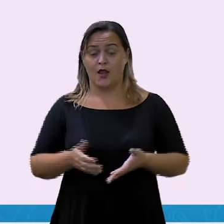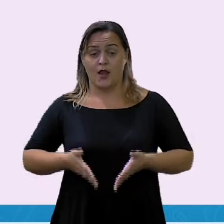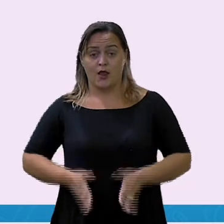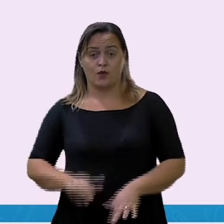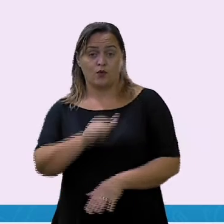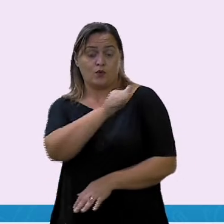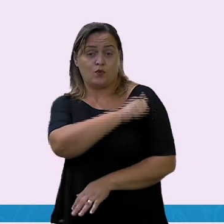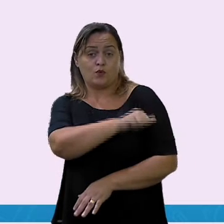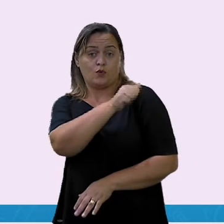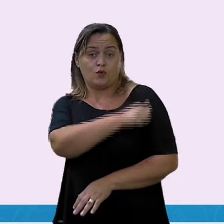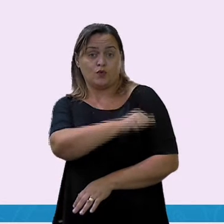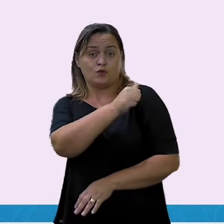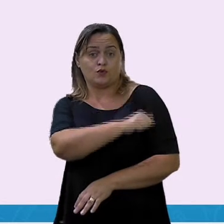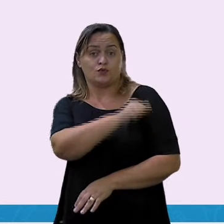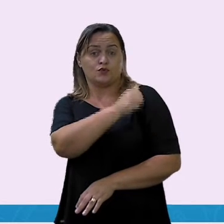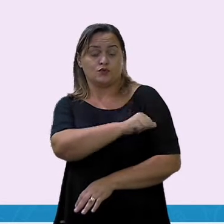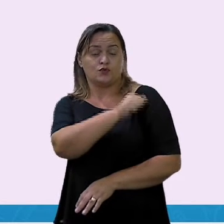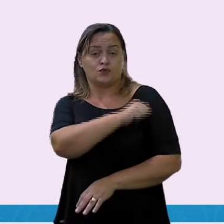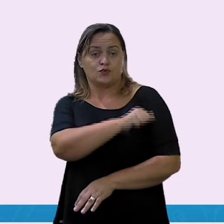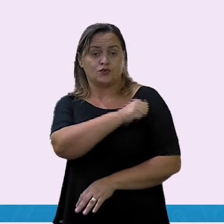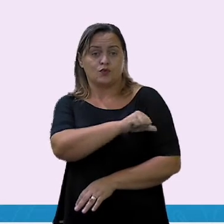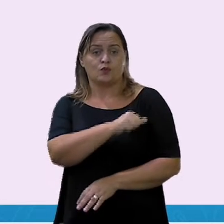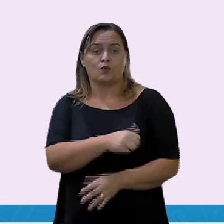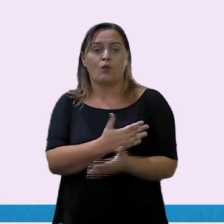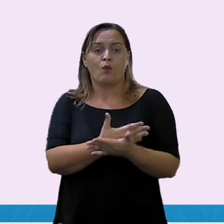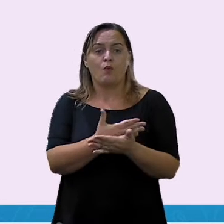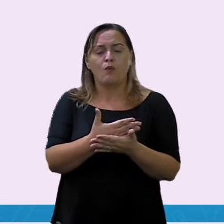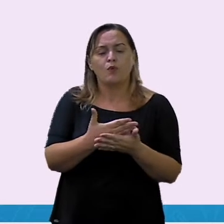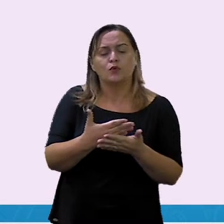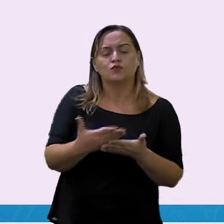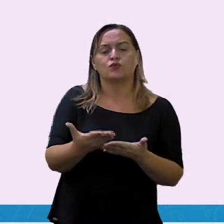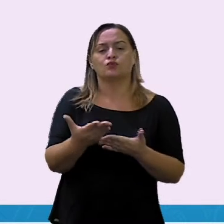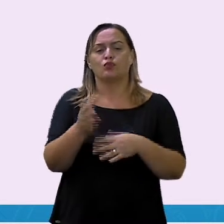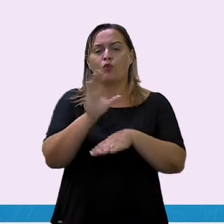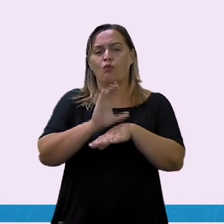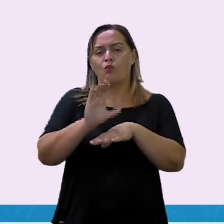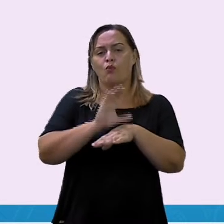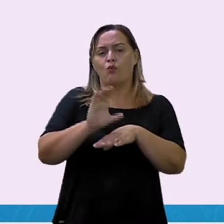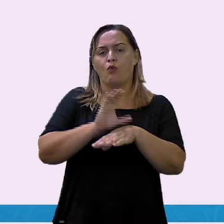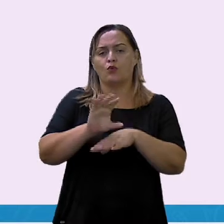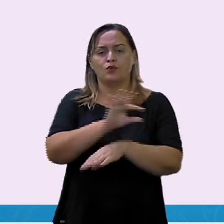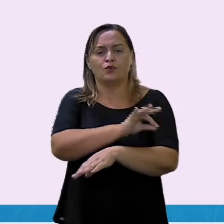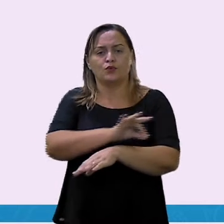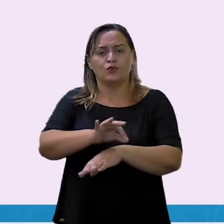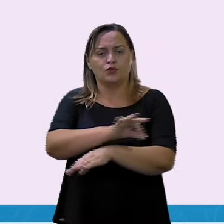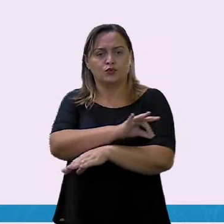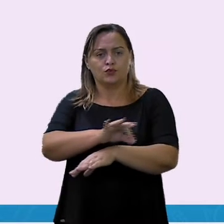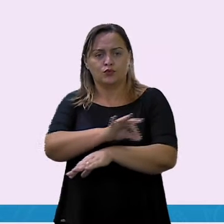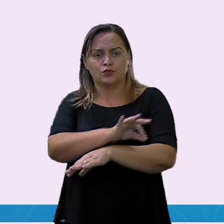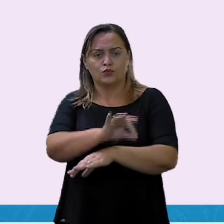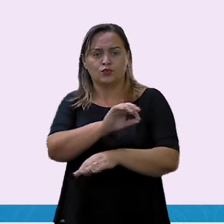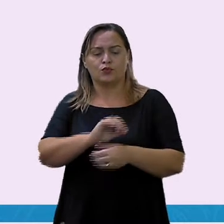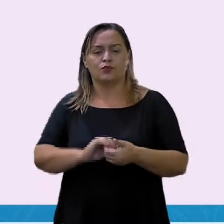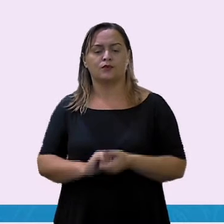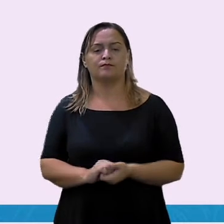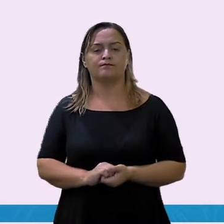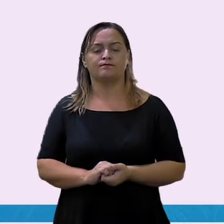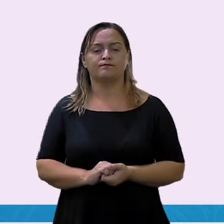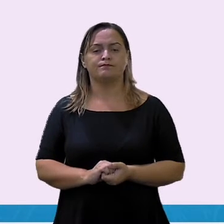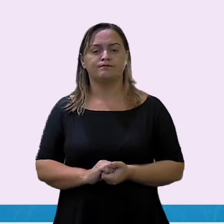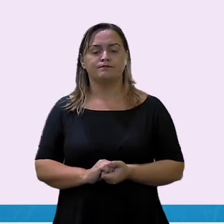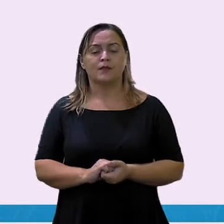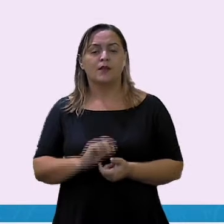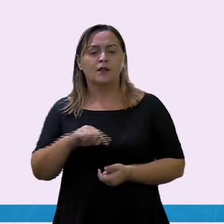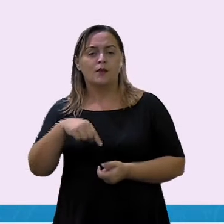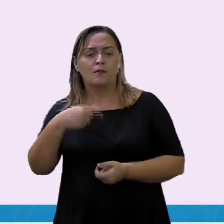Niemeyer cresceu e cursou arquitetura na Escola de Belas Artes. No final do curso, começou a frequentar o escritório do arquiteto e